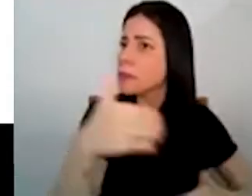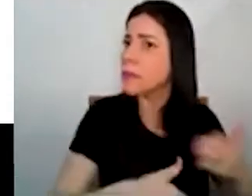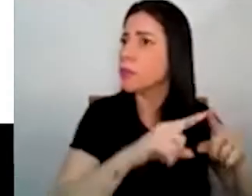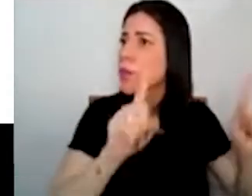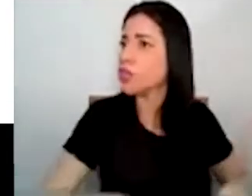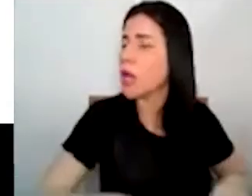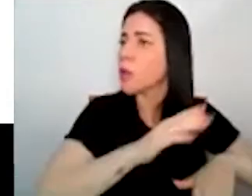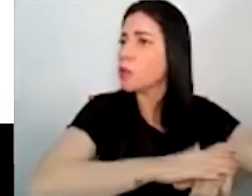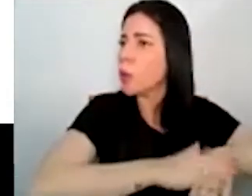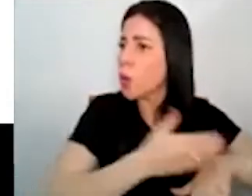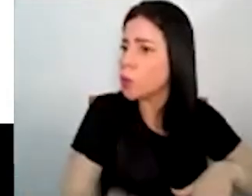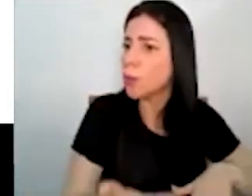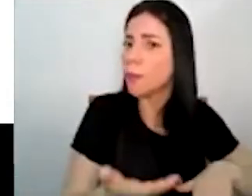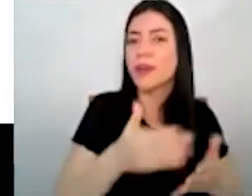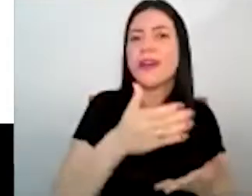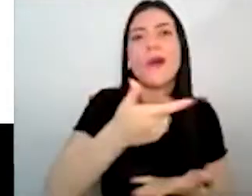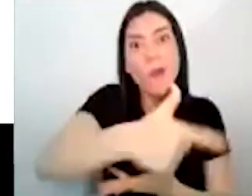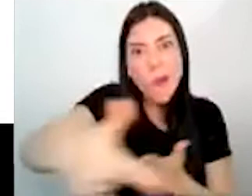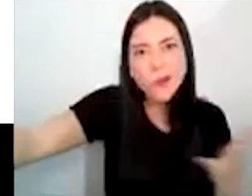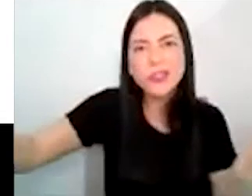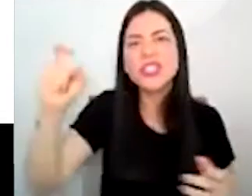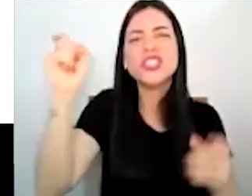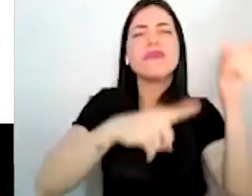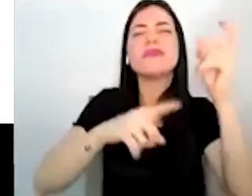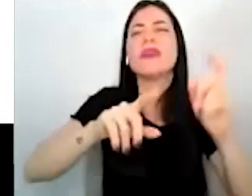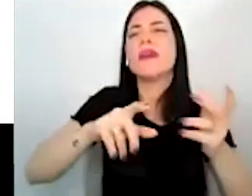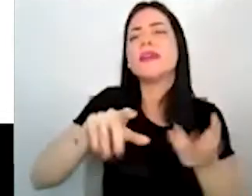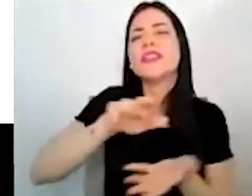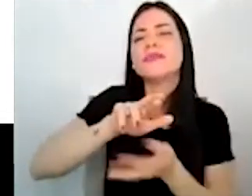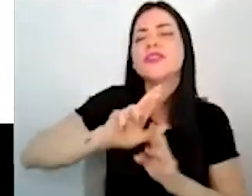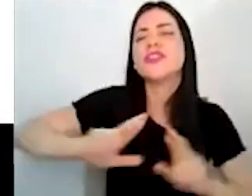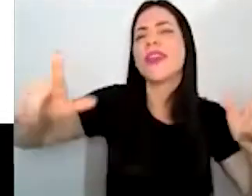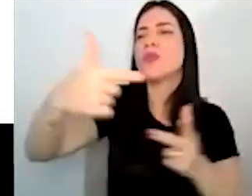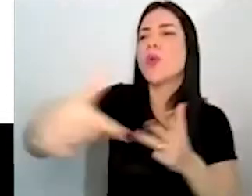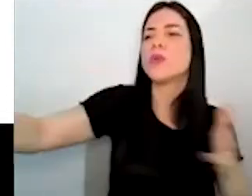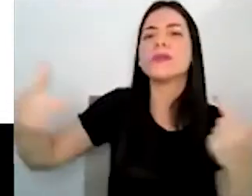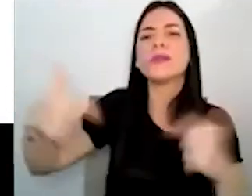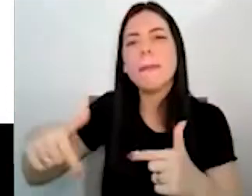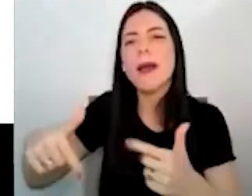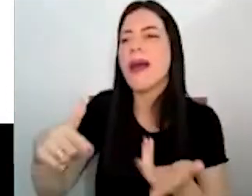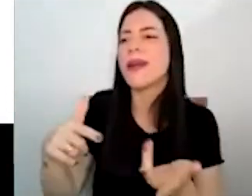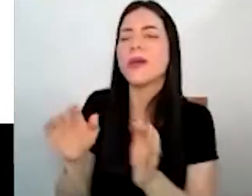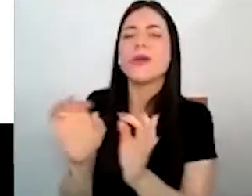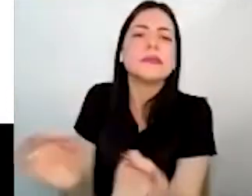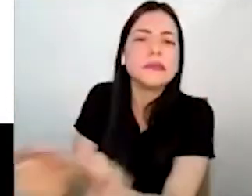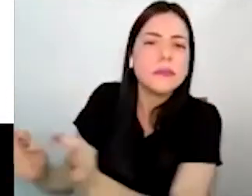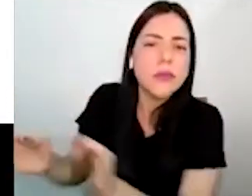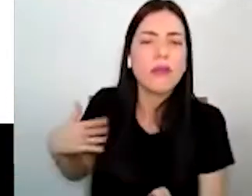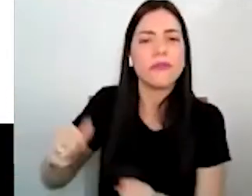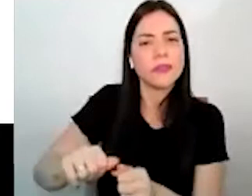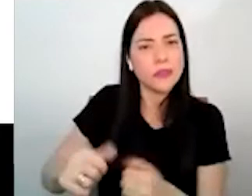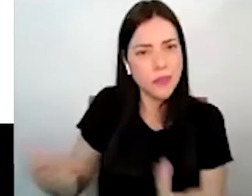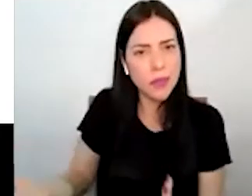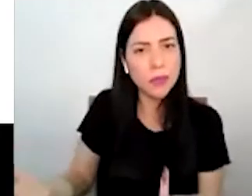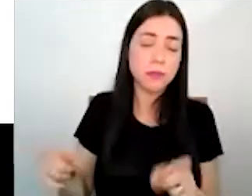agora, diferente de outros freelas menores que eu estava fazendo, alguns trabalhos residuais que tinham sobrado desse ex-estúdio que eu trabalhava, que eu tinha herdado